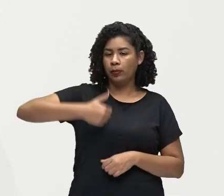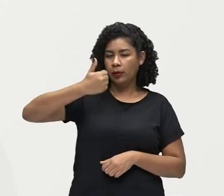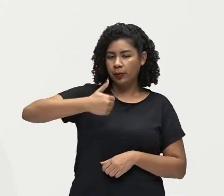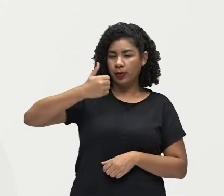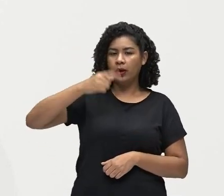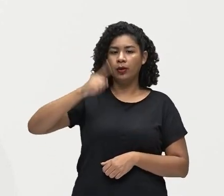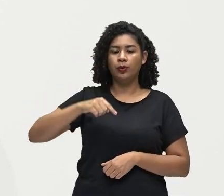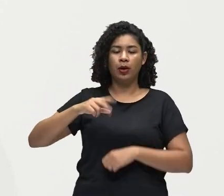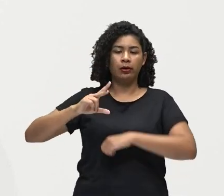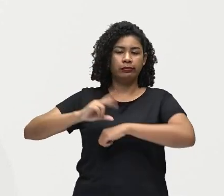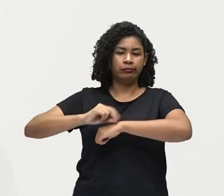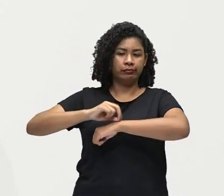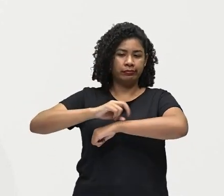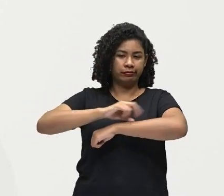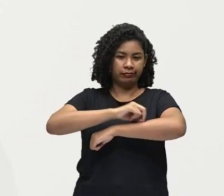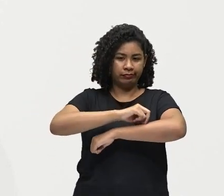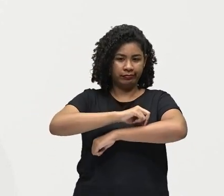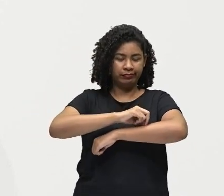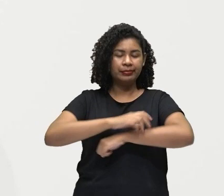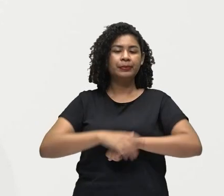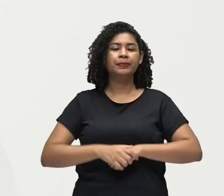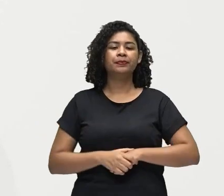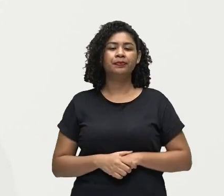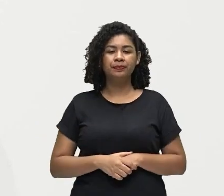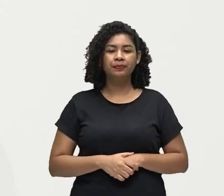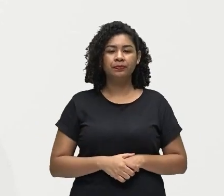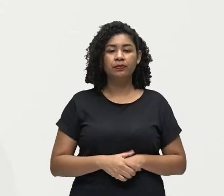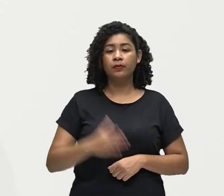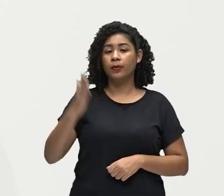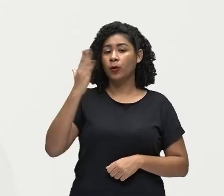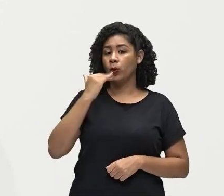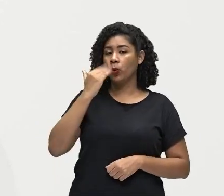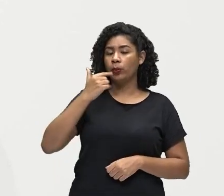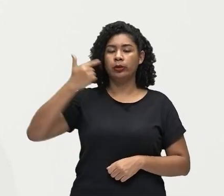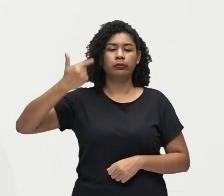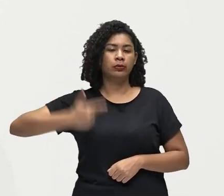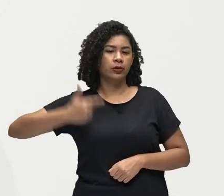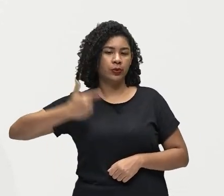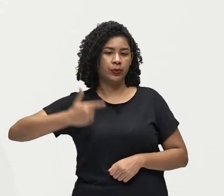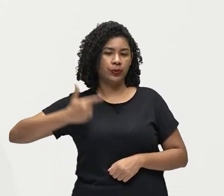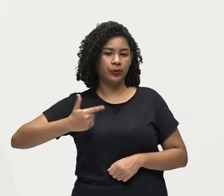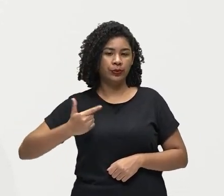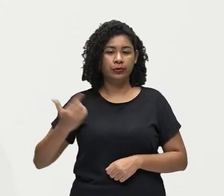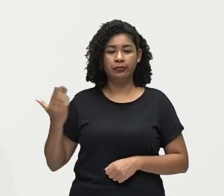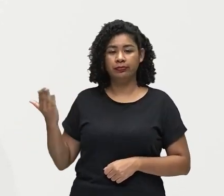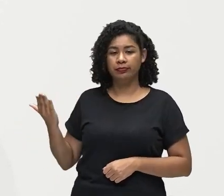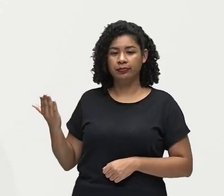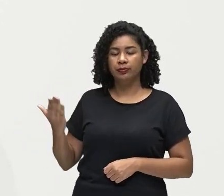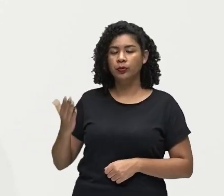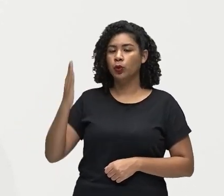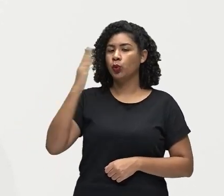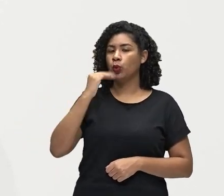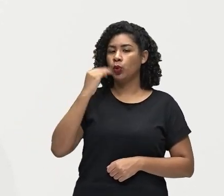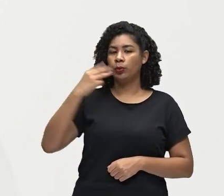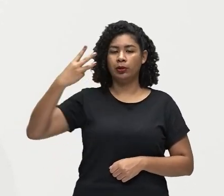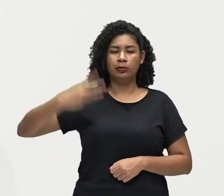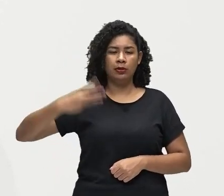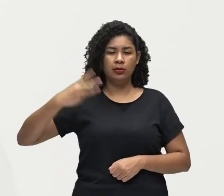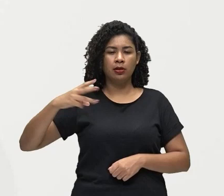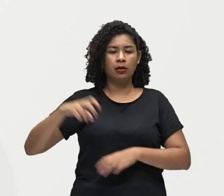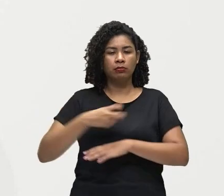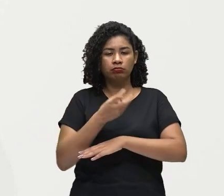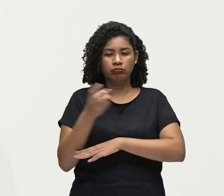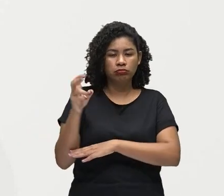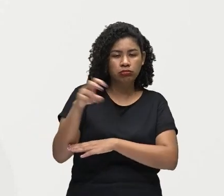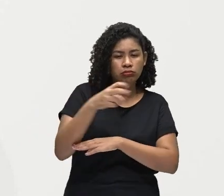gafanhoto. Vamos colocar aqui primário, consumidor secundário, terciário no caso da cobra, né?